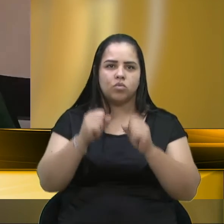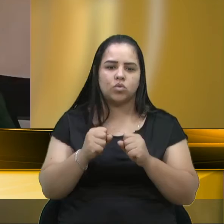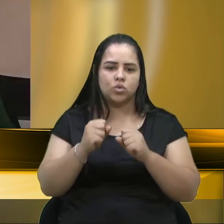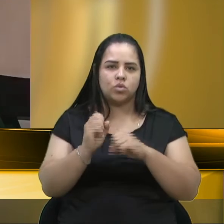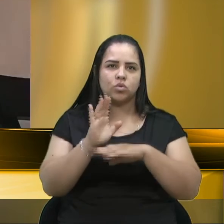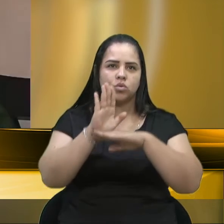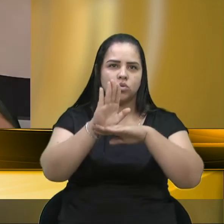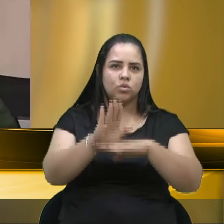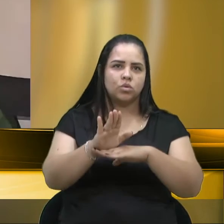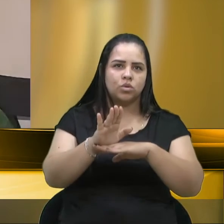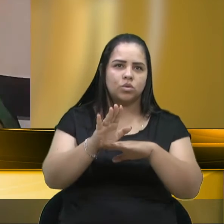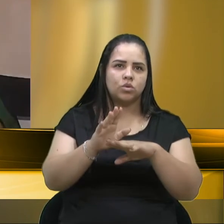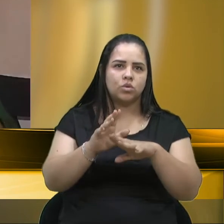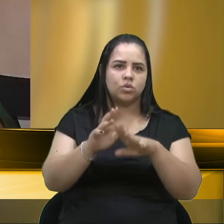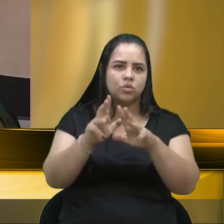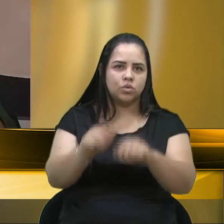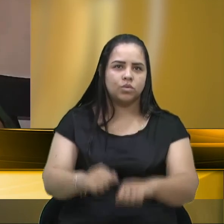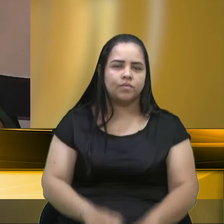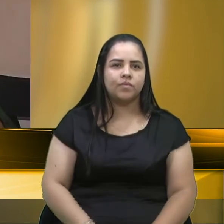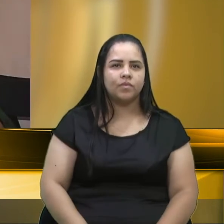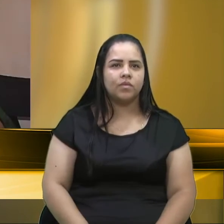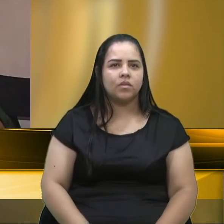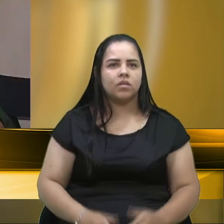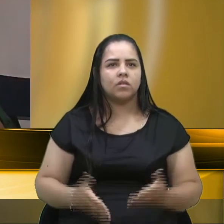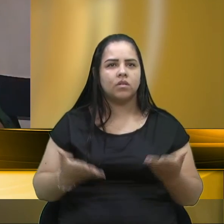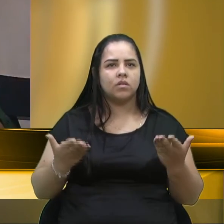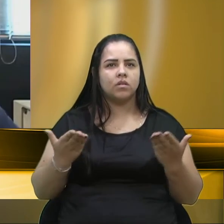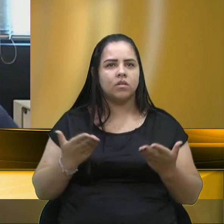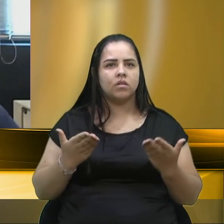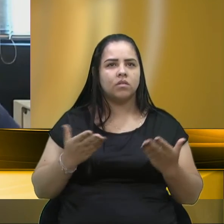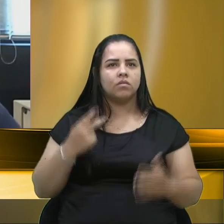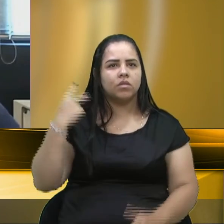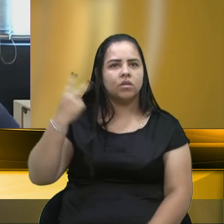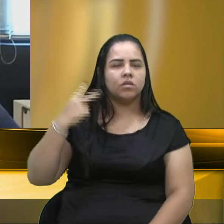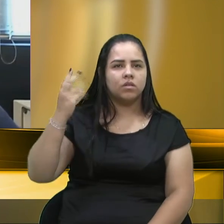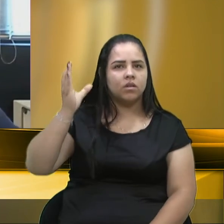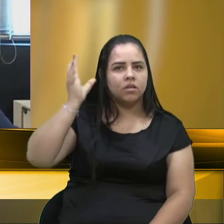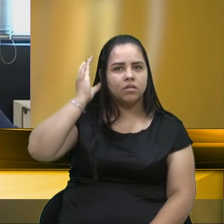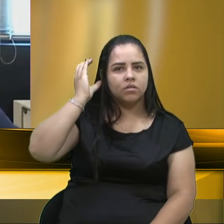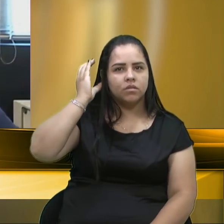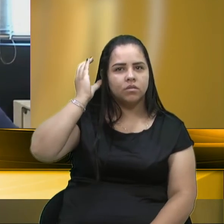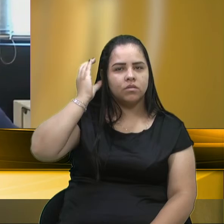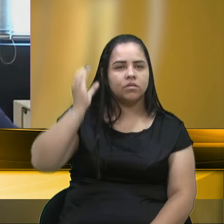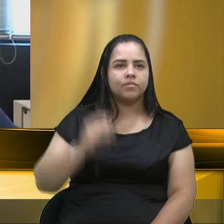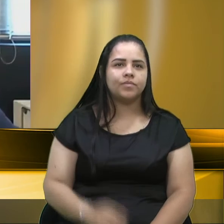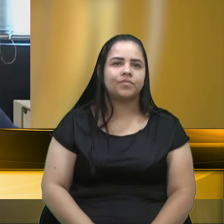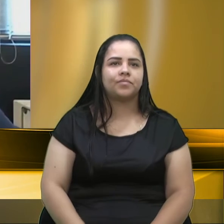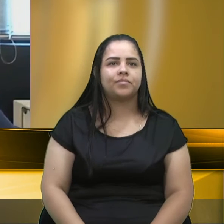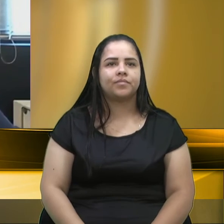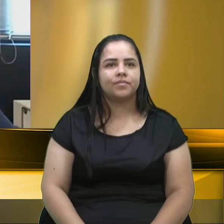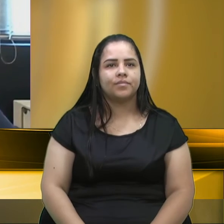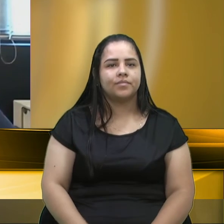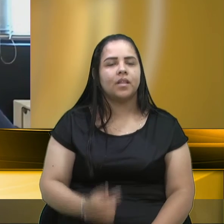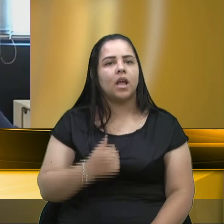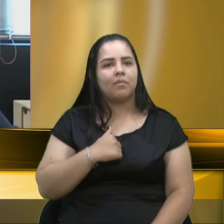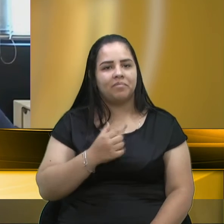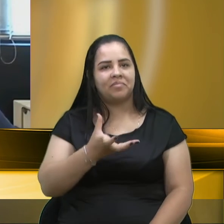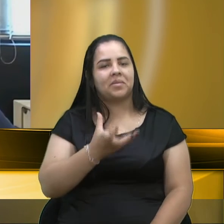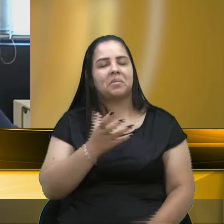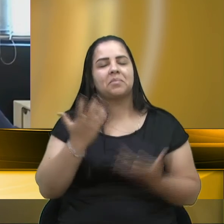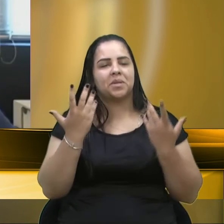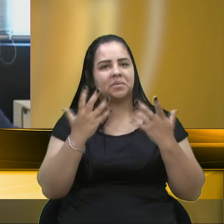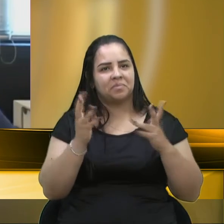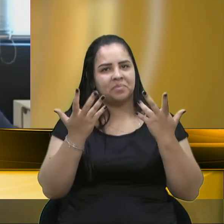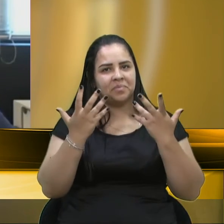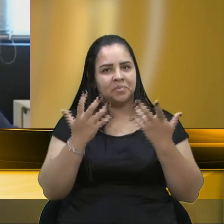Seu à parte, vereador Cadori. Não, só queria parabenizar você pela iniciativa de trazer esse assunto